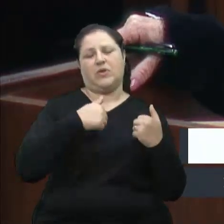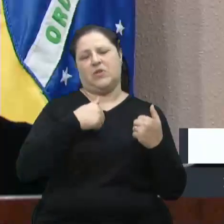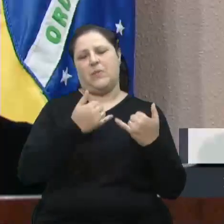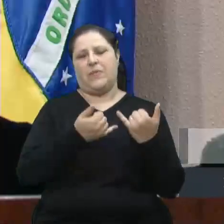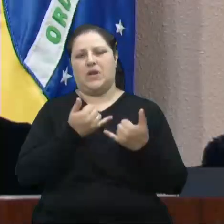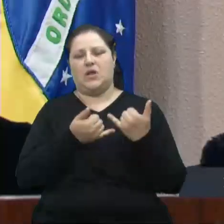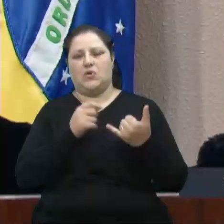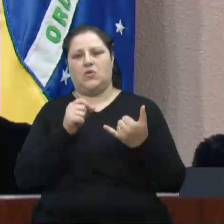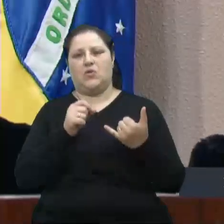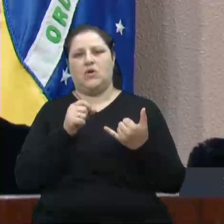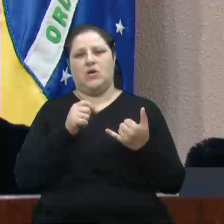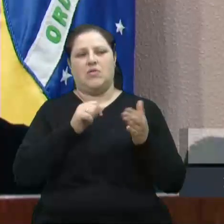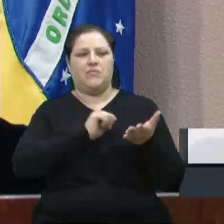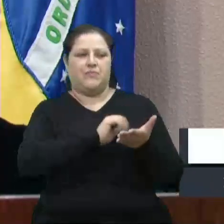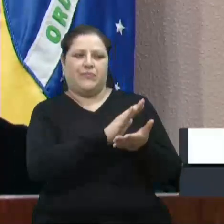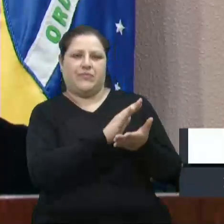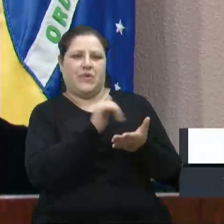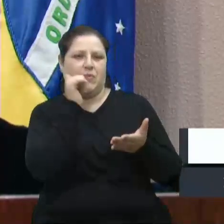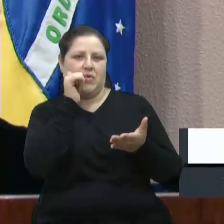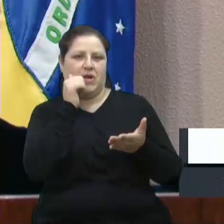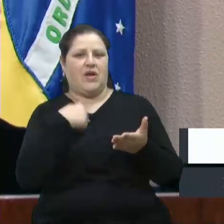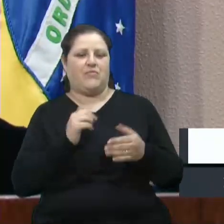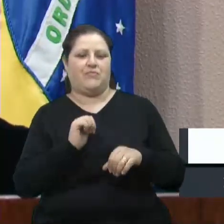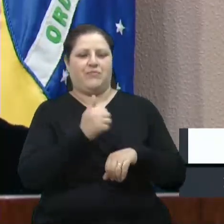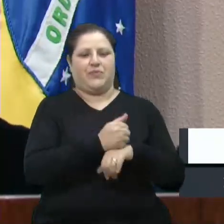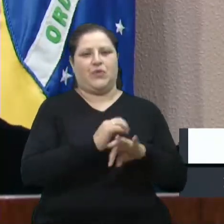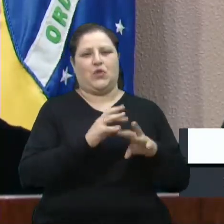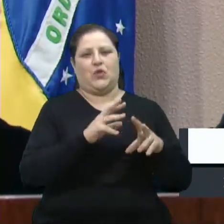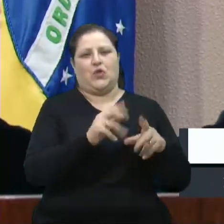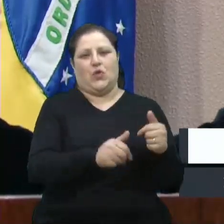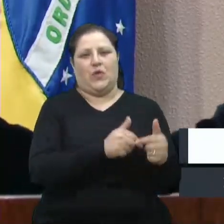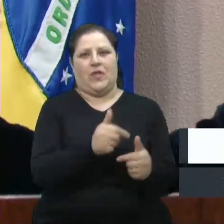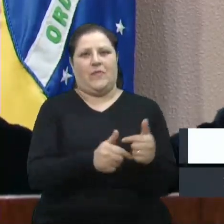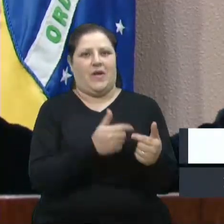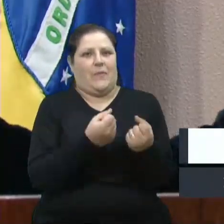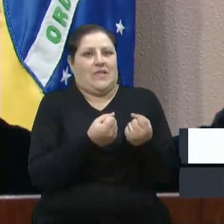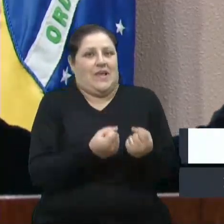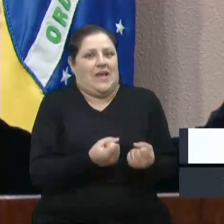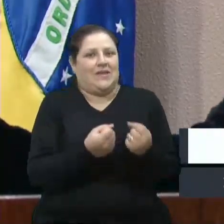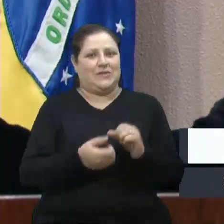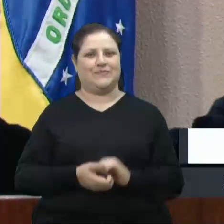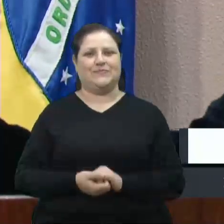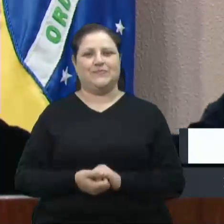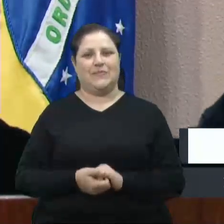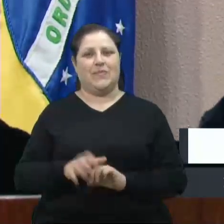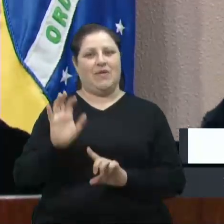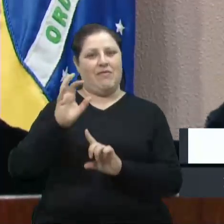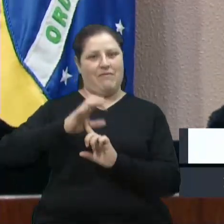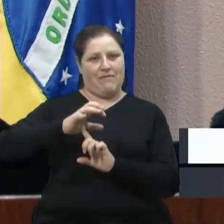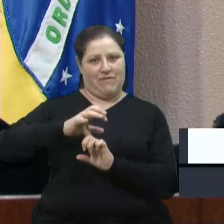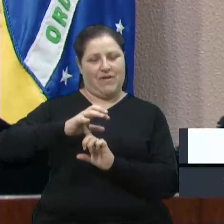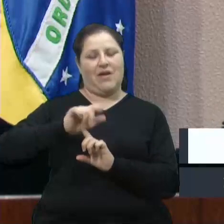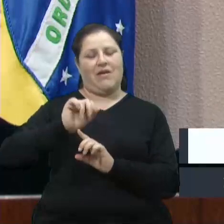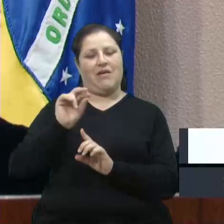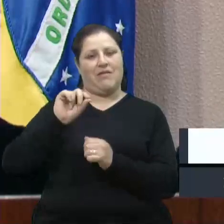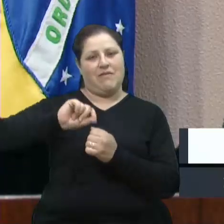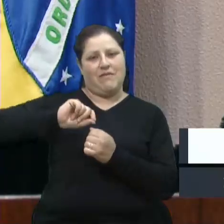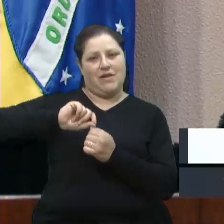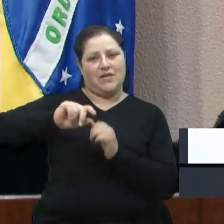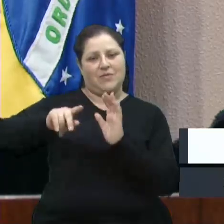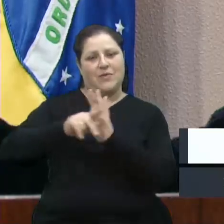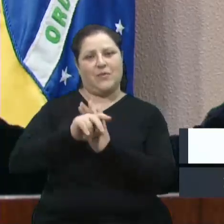que a gente demitiu a Sara e eu assumi toda a bronca ali. A feira é uma realização